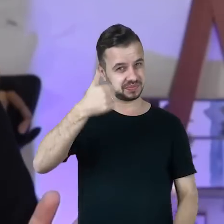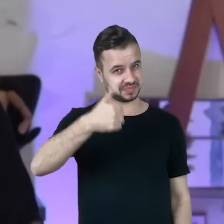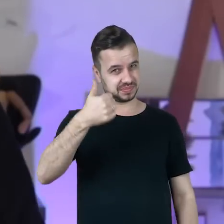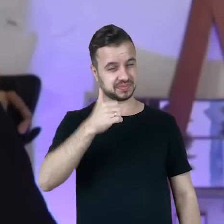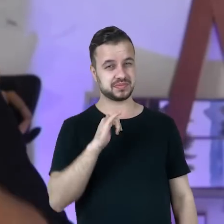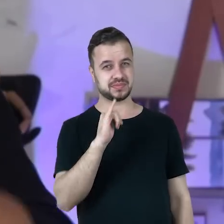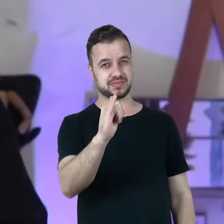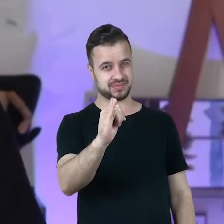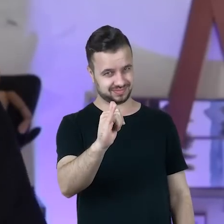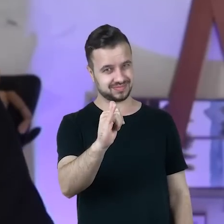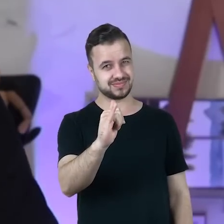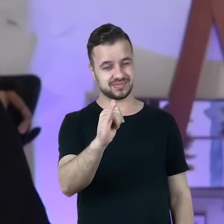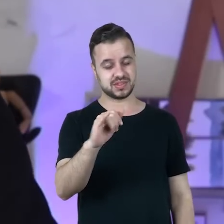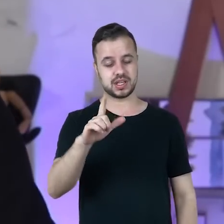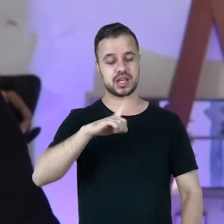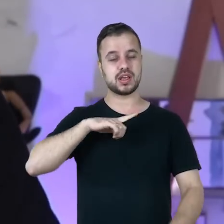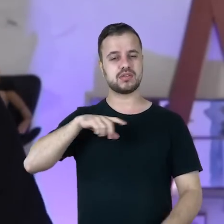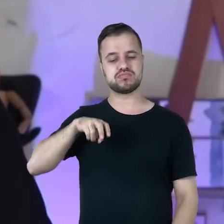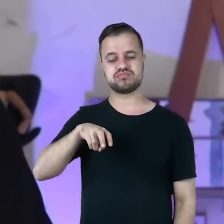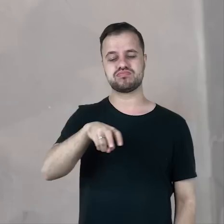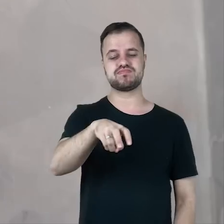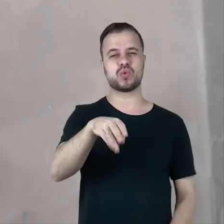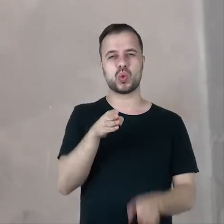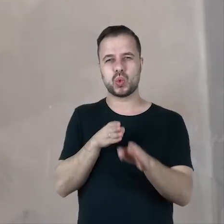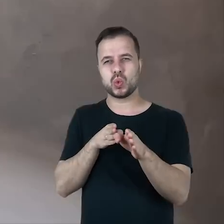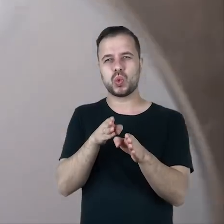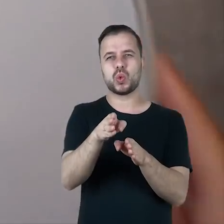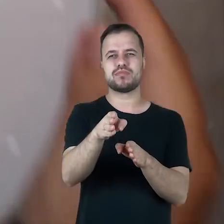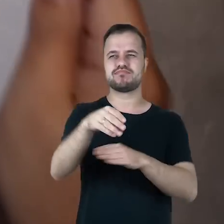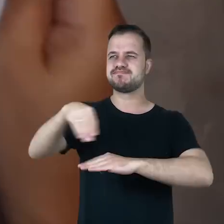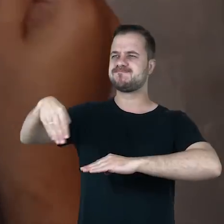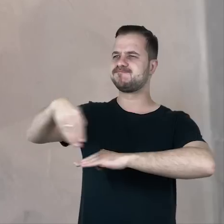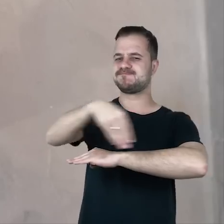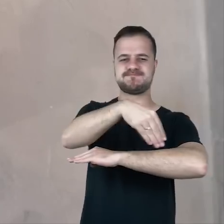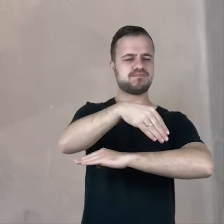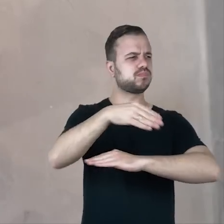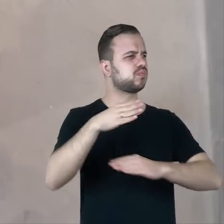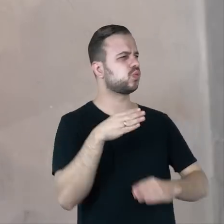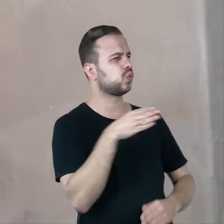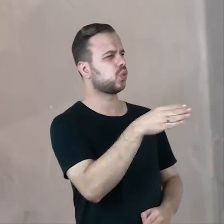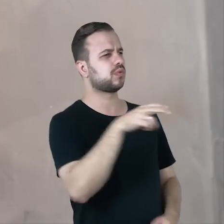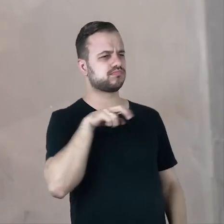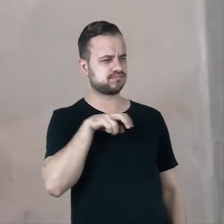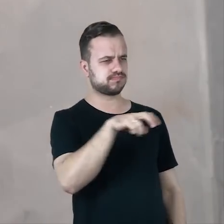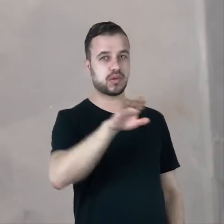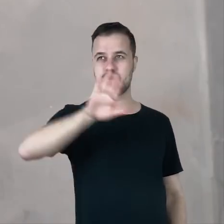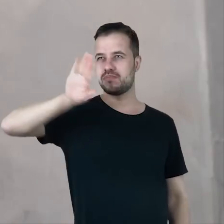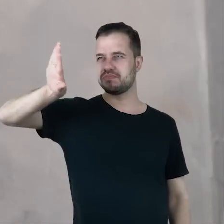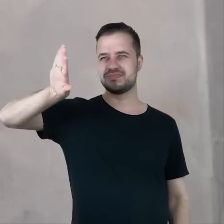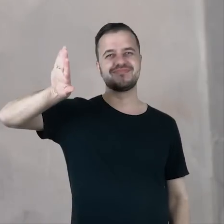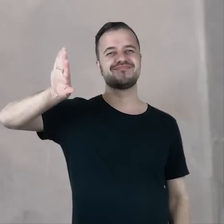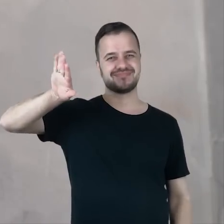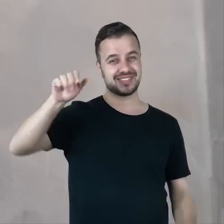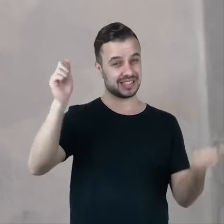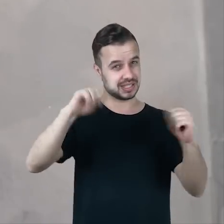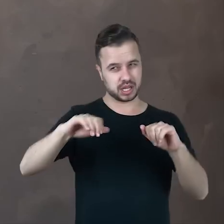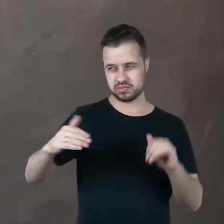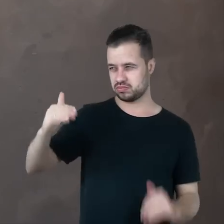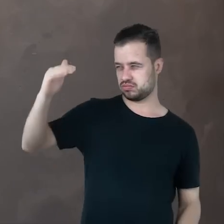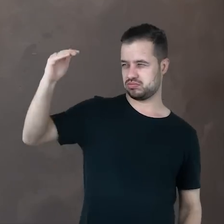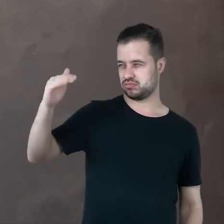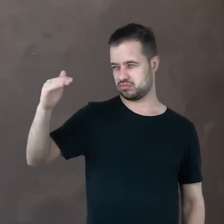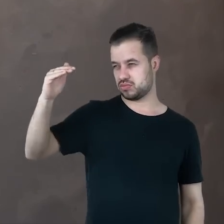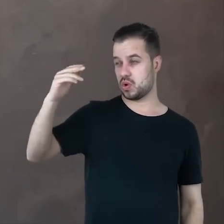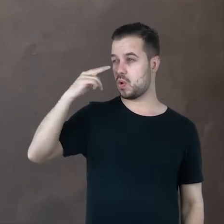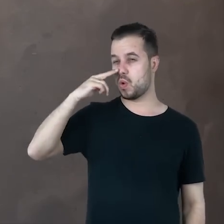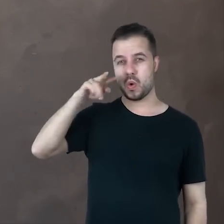mostrar para vocês a utilização do relógio de parede no corredor. O corredor da casa é um local de passagem, então você pode posicionar esse relógio numa